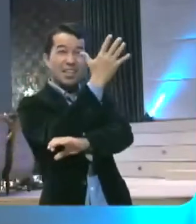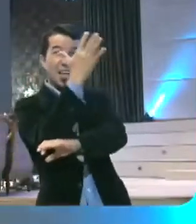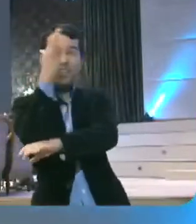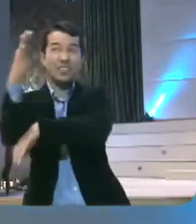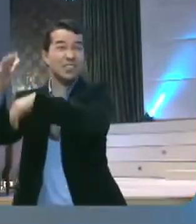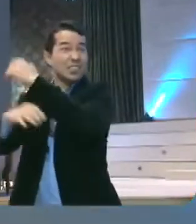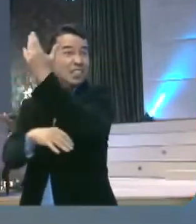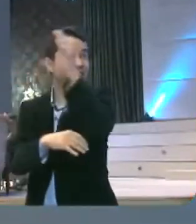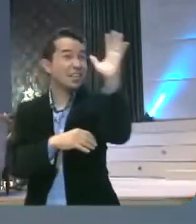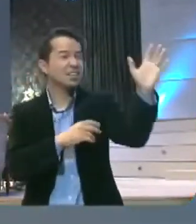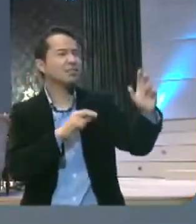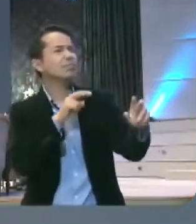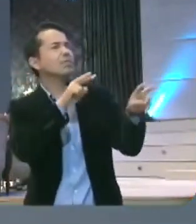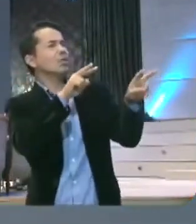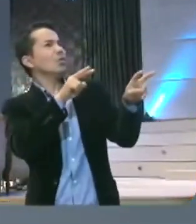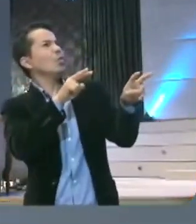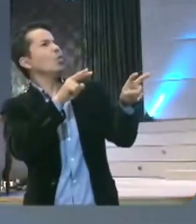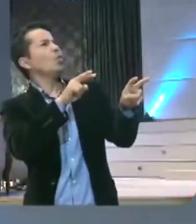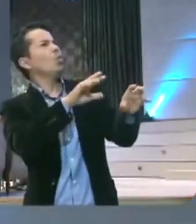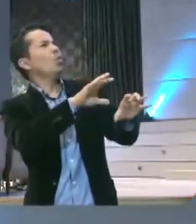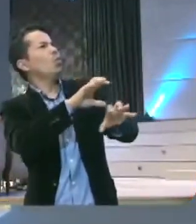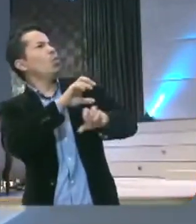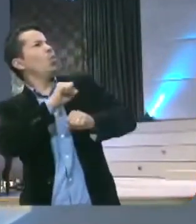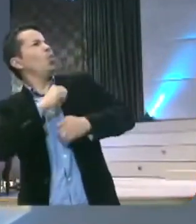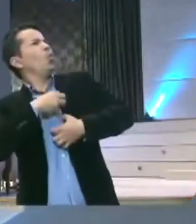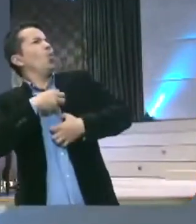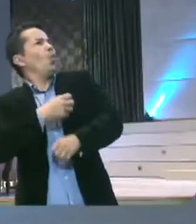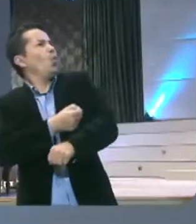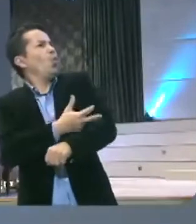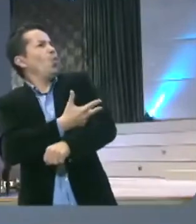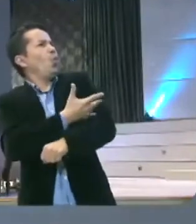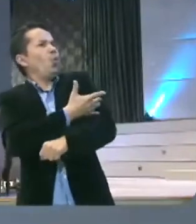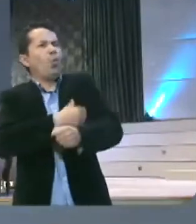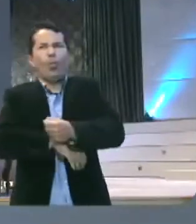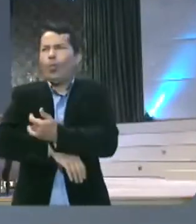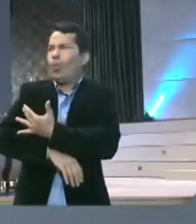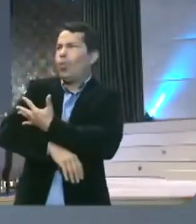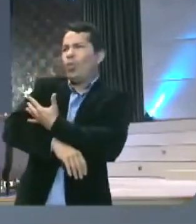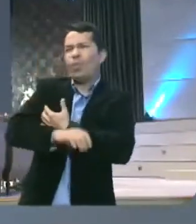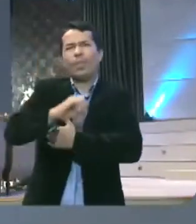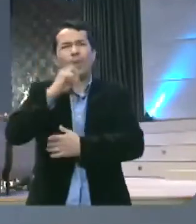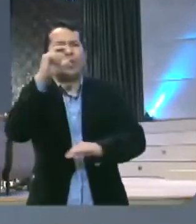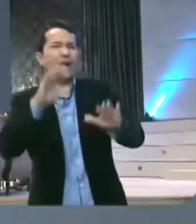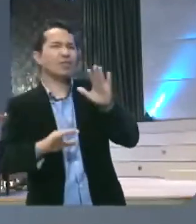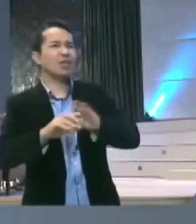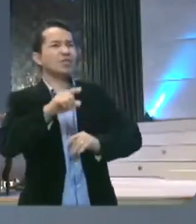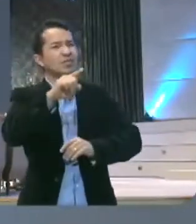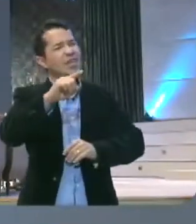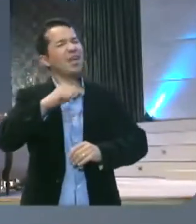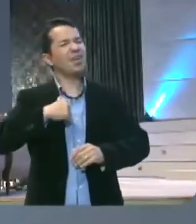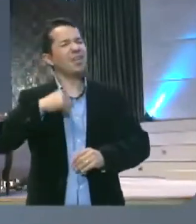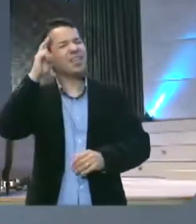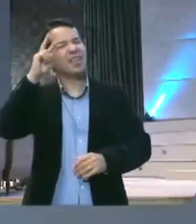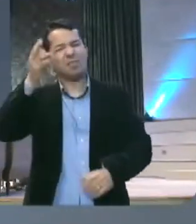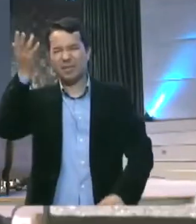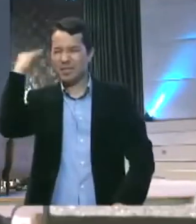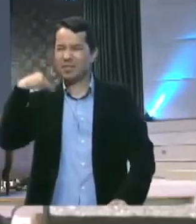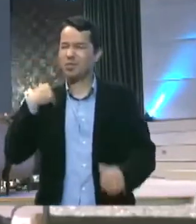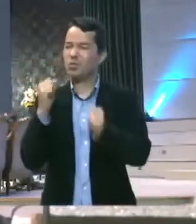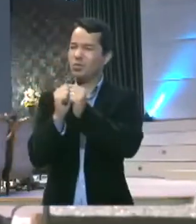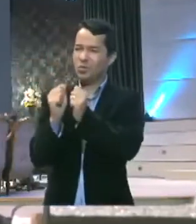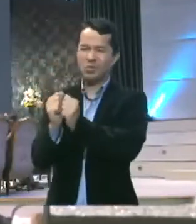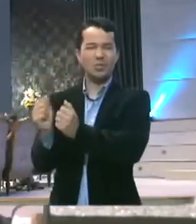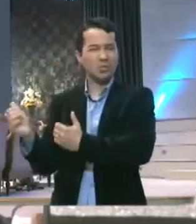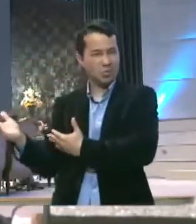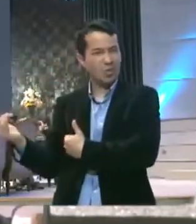praia ea gente tá valendo um salmo ea gente começou a ver as estrelas e aquela escuridão na praia não tinha nenhuma luz